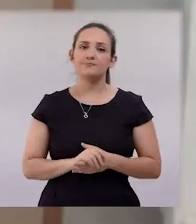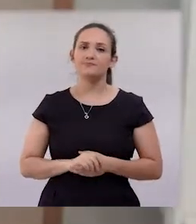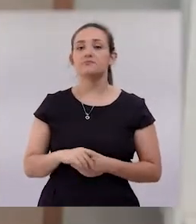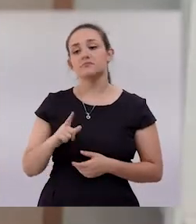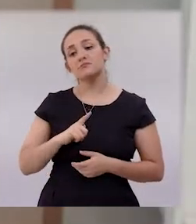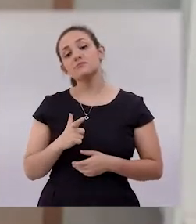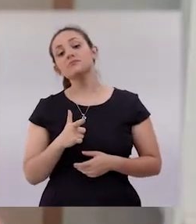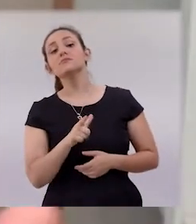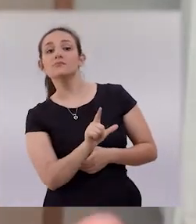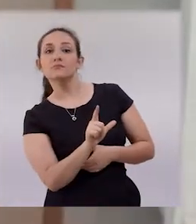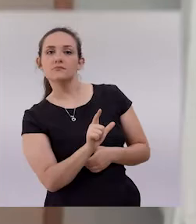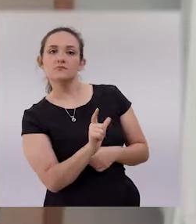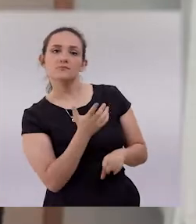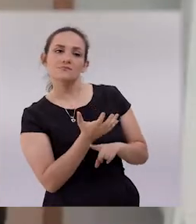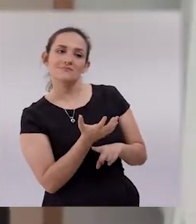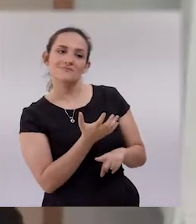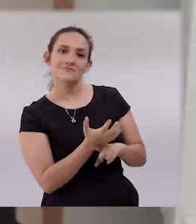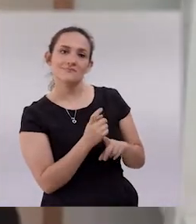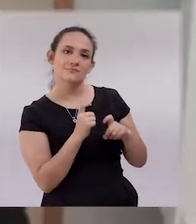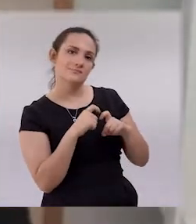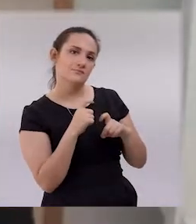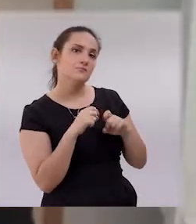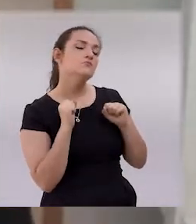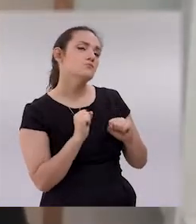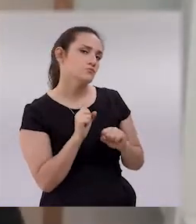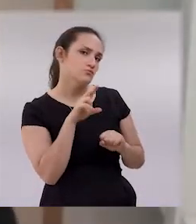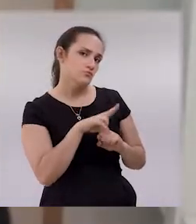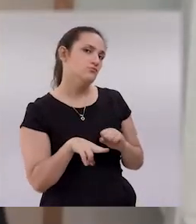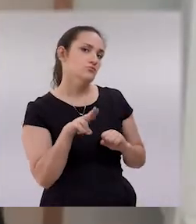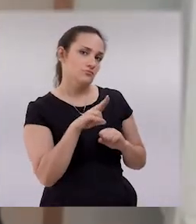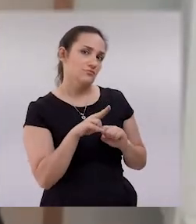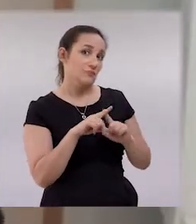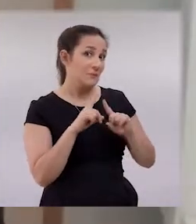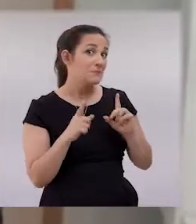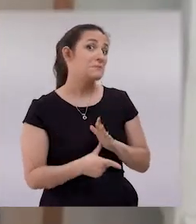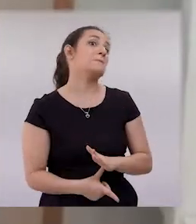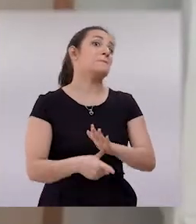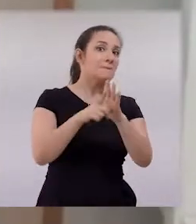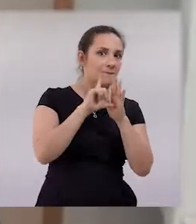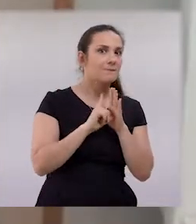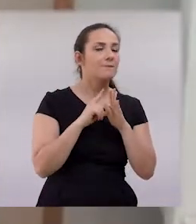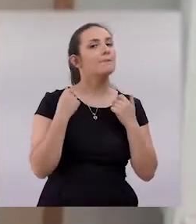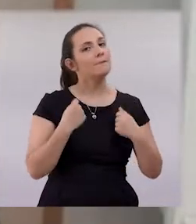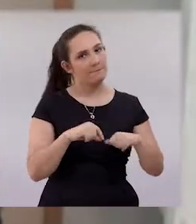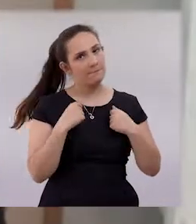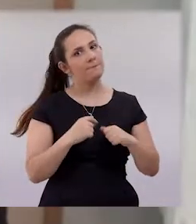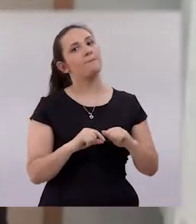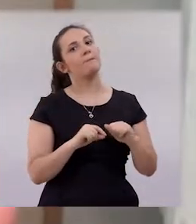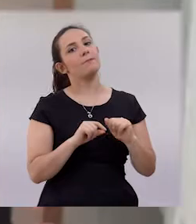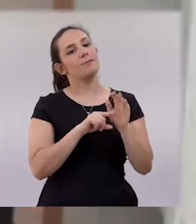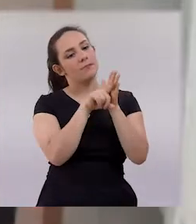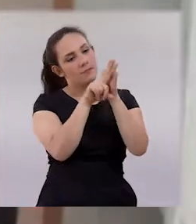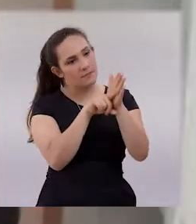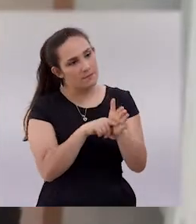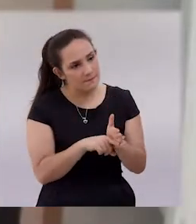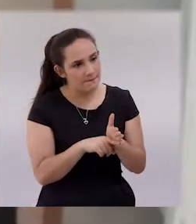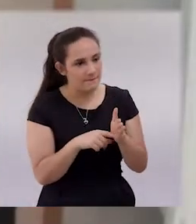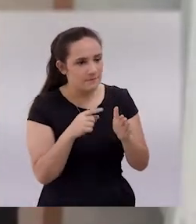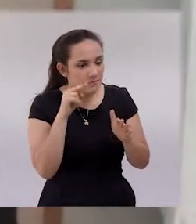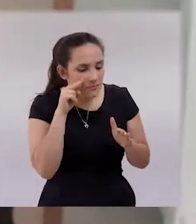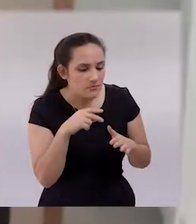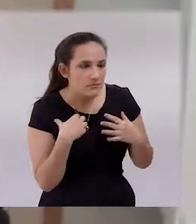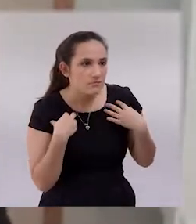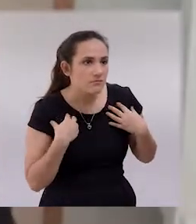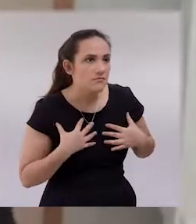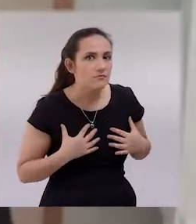resolutividade. Existem outras especialidades que também podem usar a teleconsulta, mas têm um alto nível de efetividade em